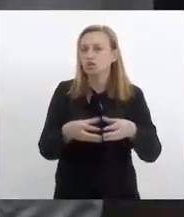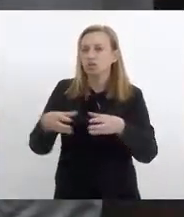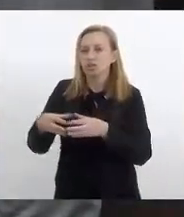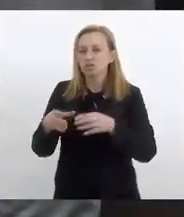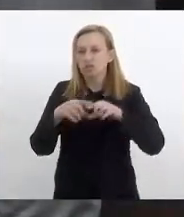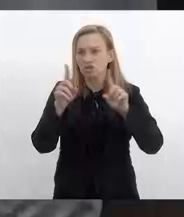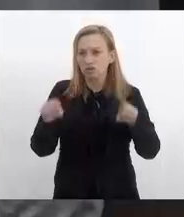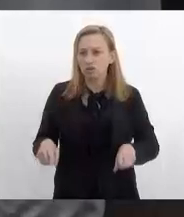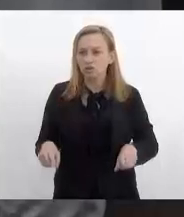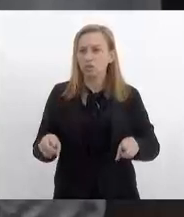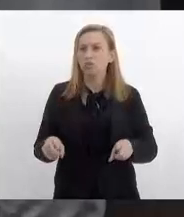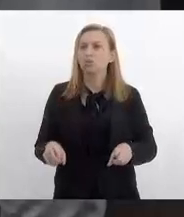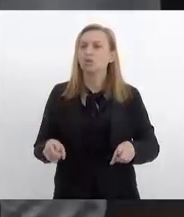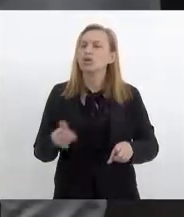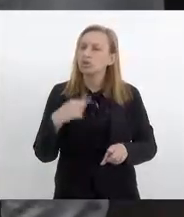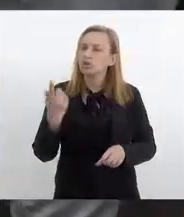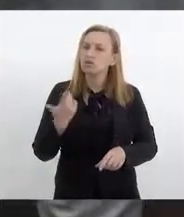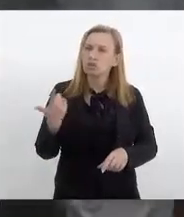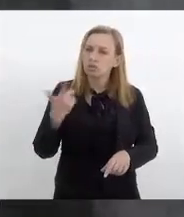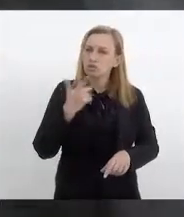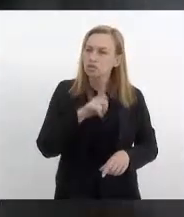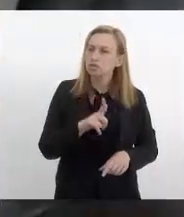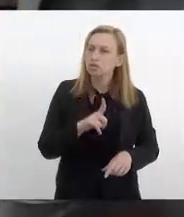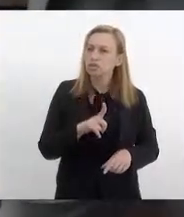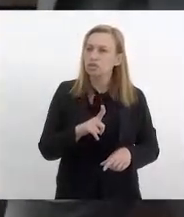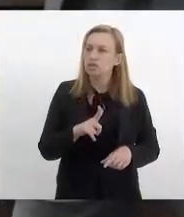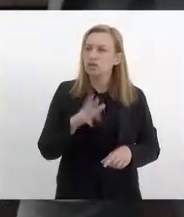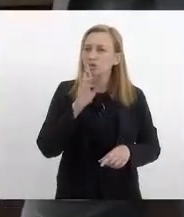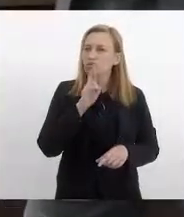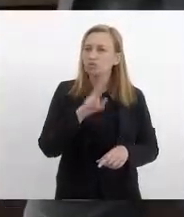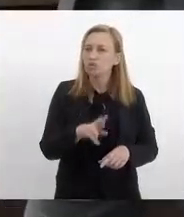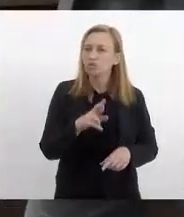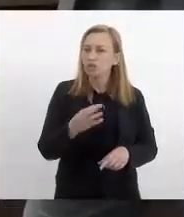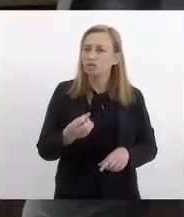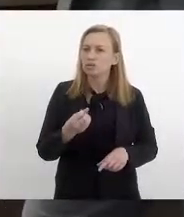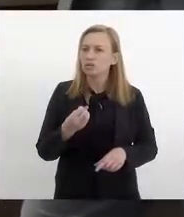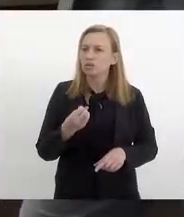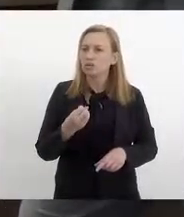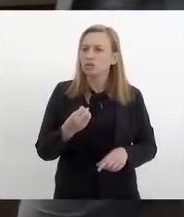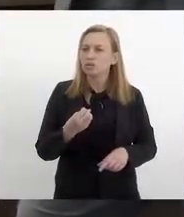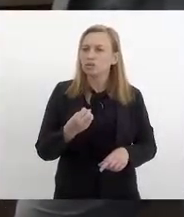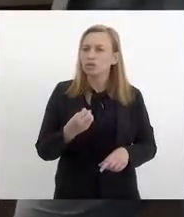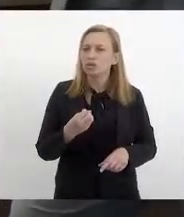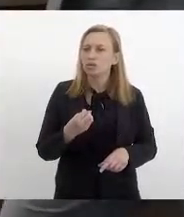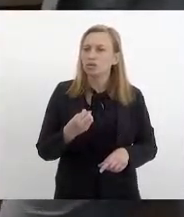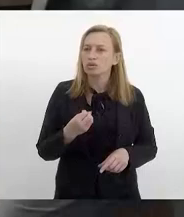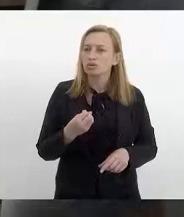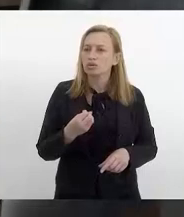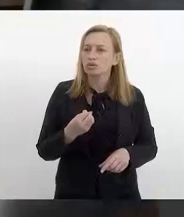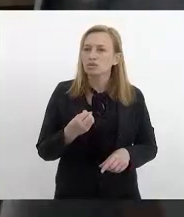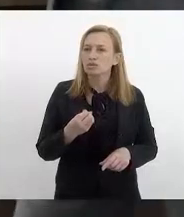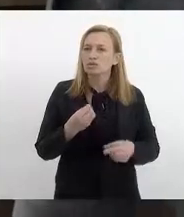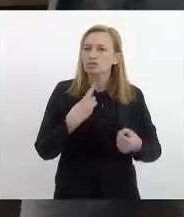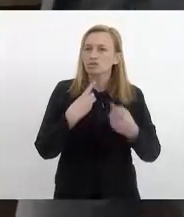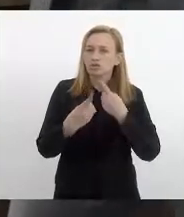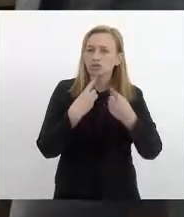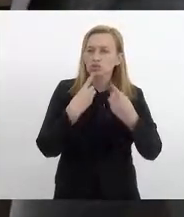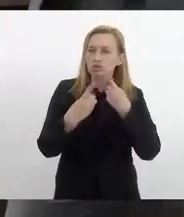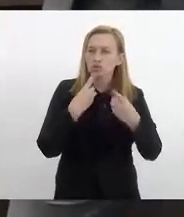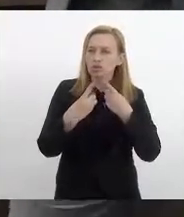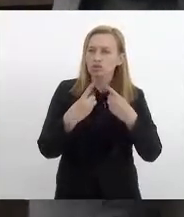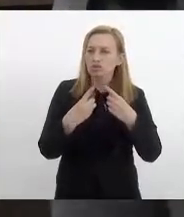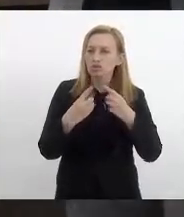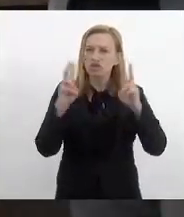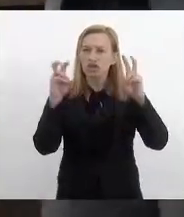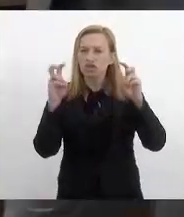servidores, que a gente vai chegar e vai ter como resultado final a discussão de matérias que estavam há muito